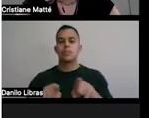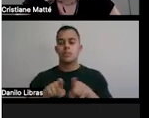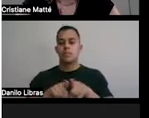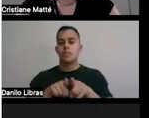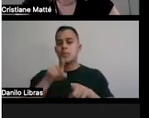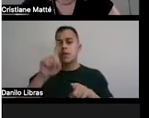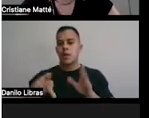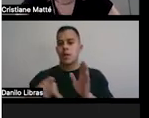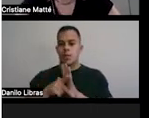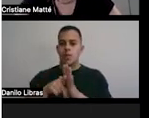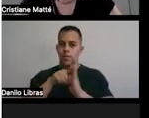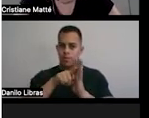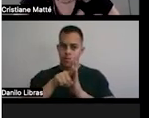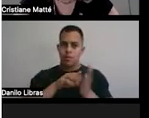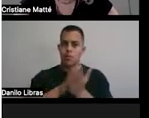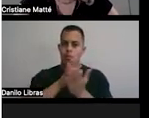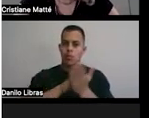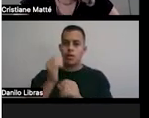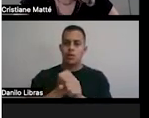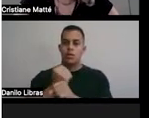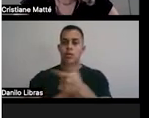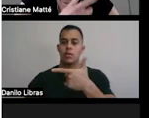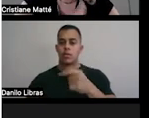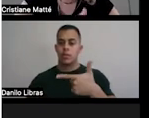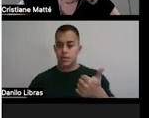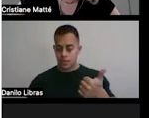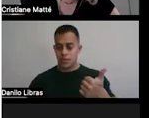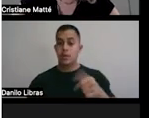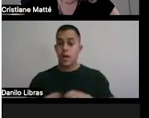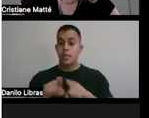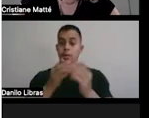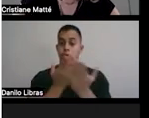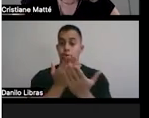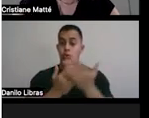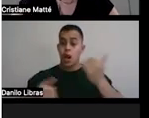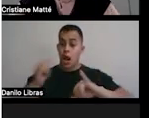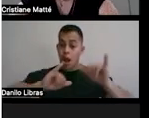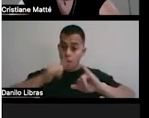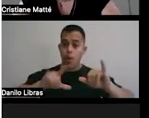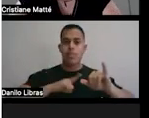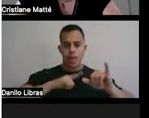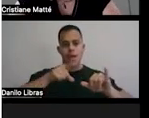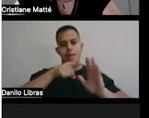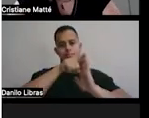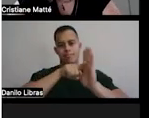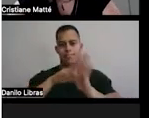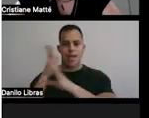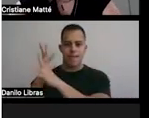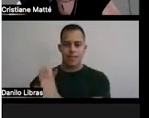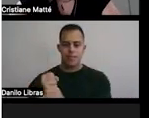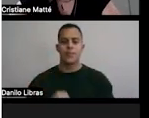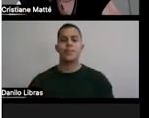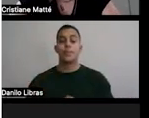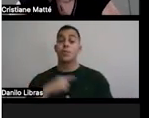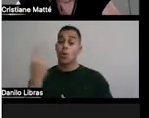revisão, tá? Ela foi publicada em 2021 e muitos dos nossos estudos no laboratório também estão aqui nessa revisão. A gente começou